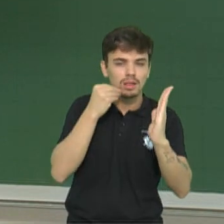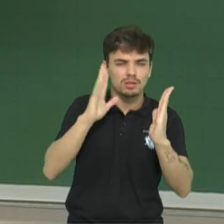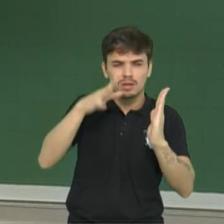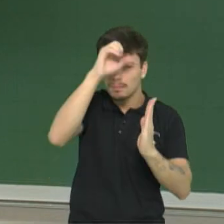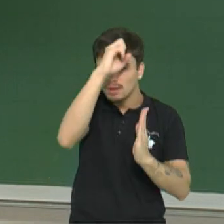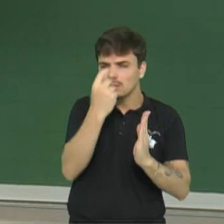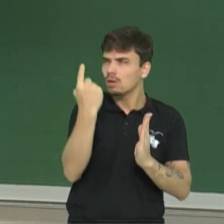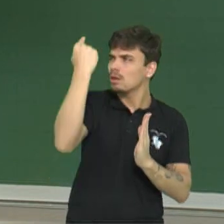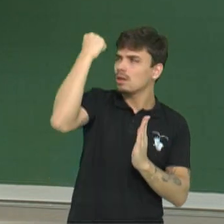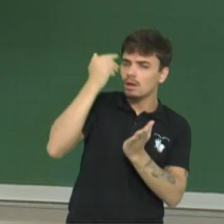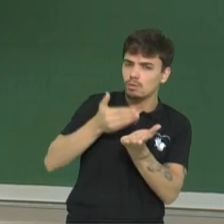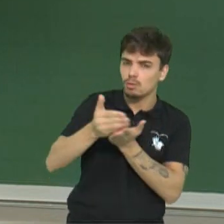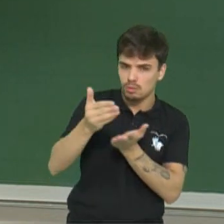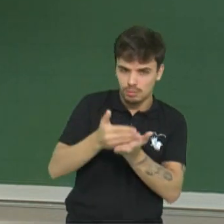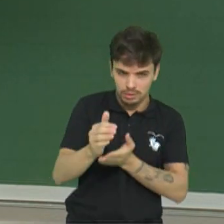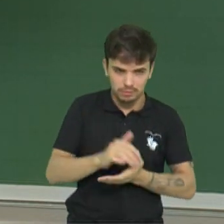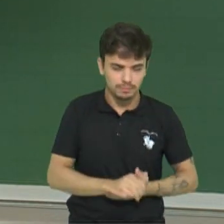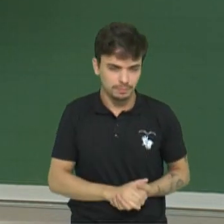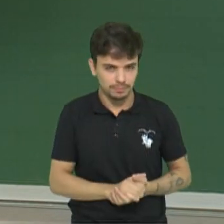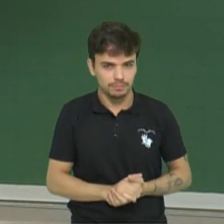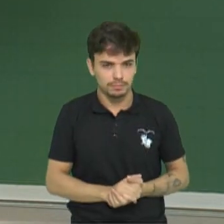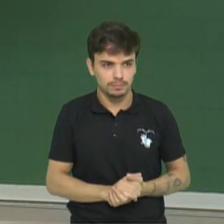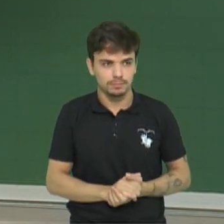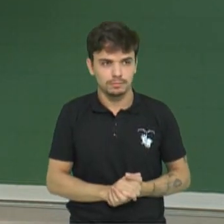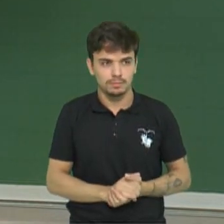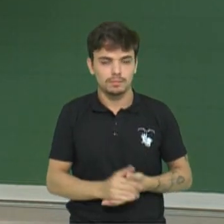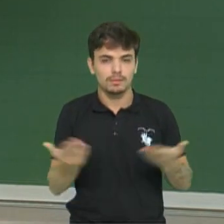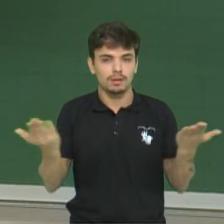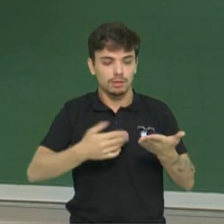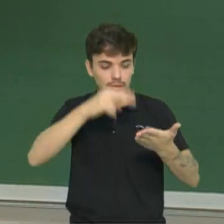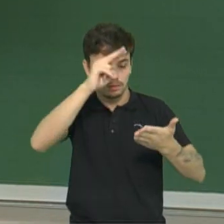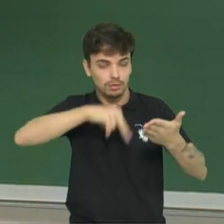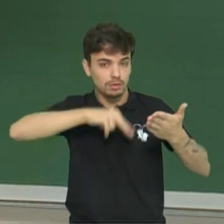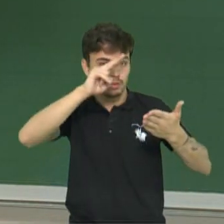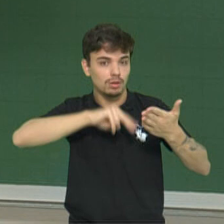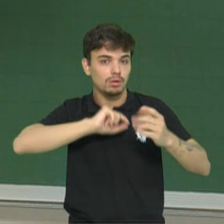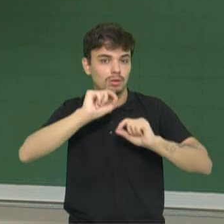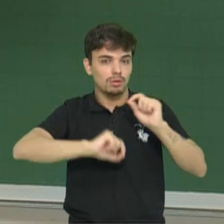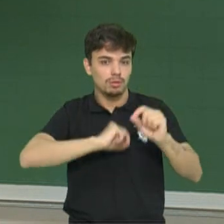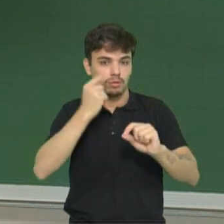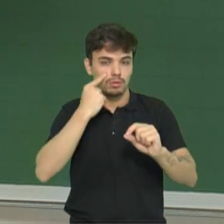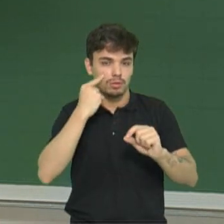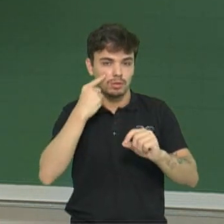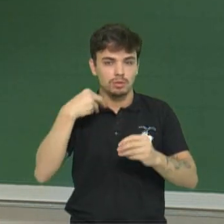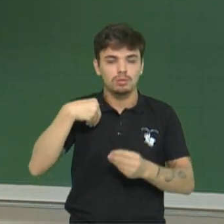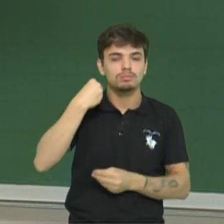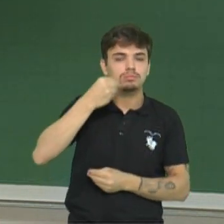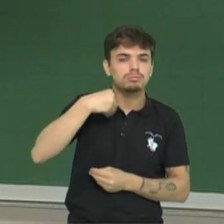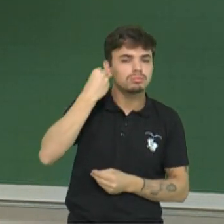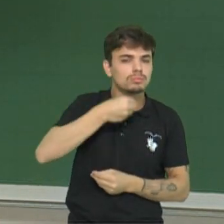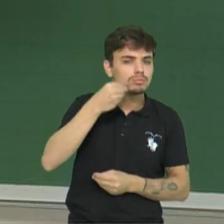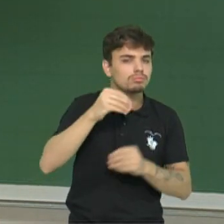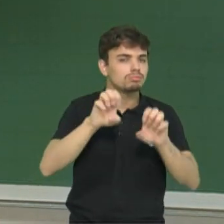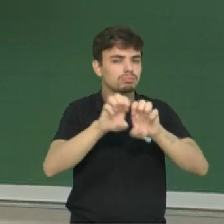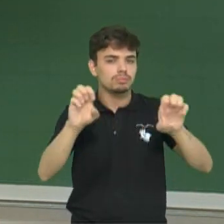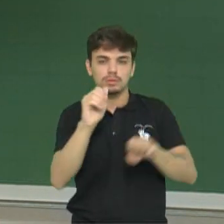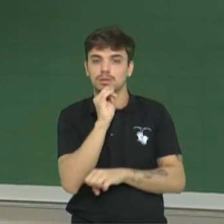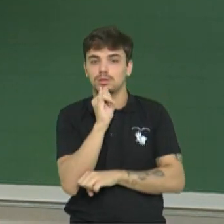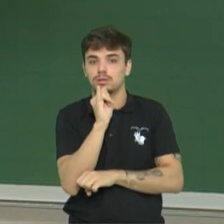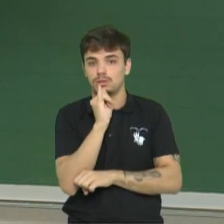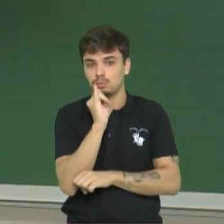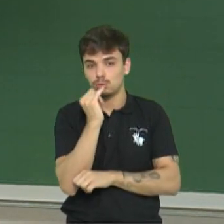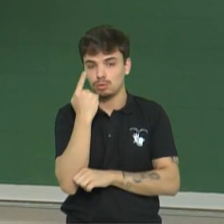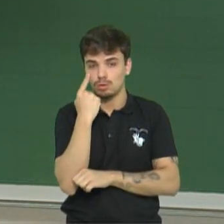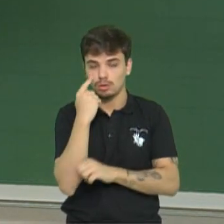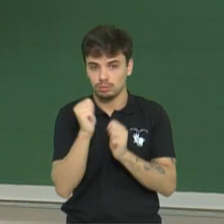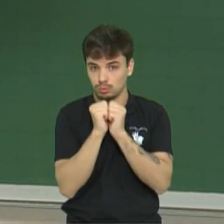na metade do primeiro trimestre. Vamos dar uma olhadinha num experimento, aqui num exemplo, ok? Vamos ver uma